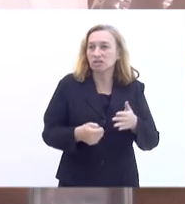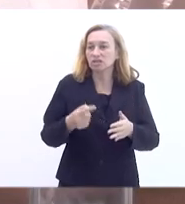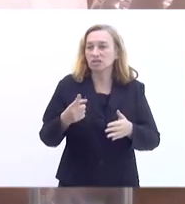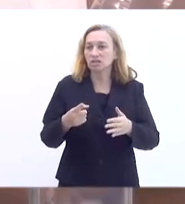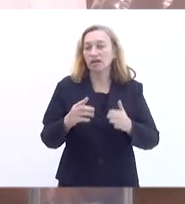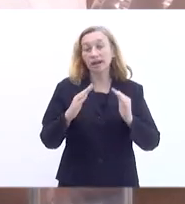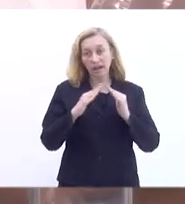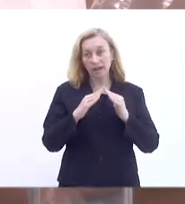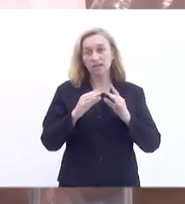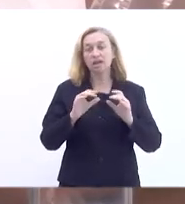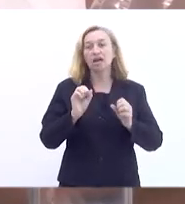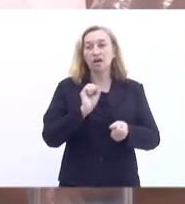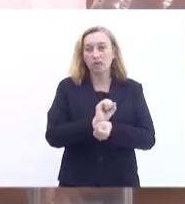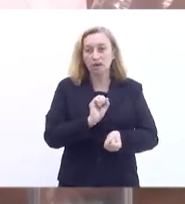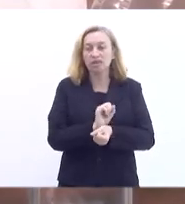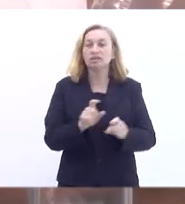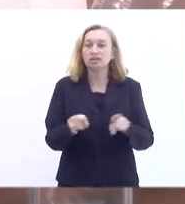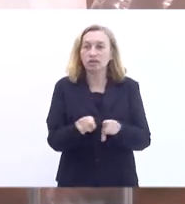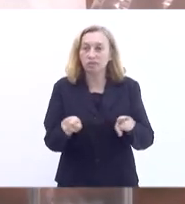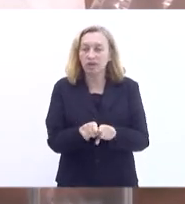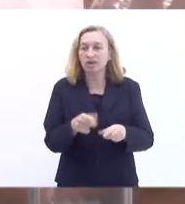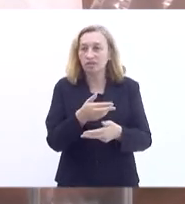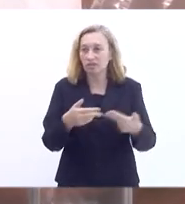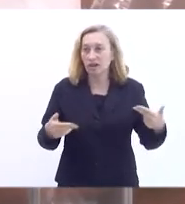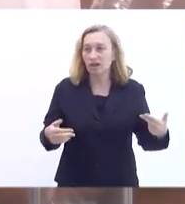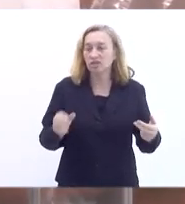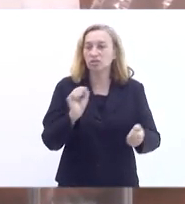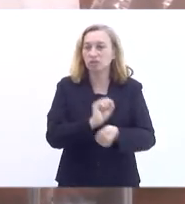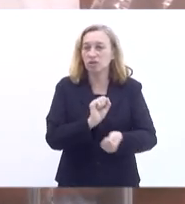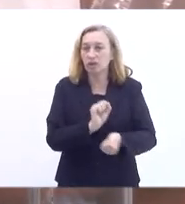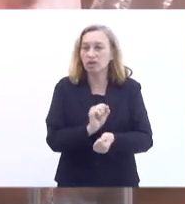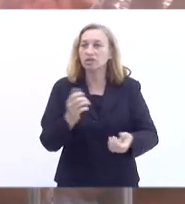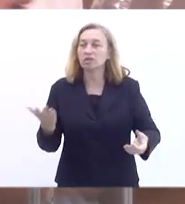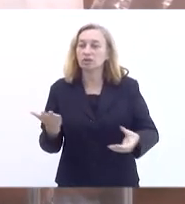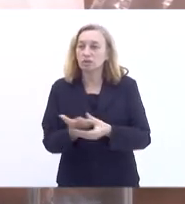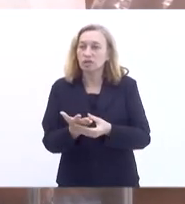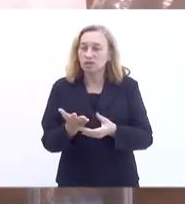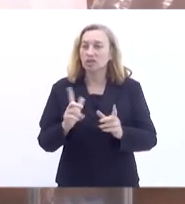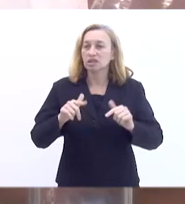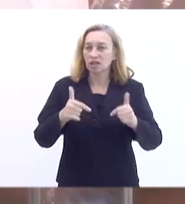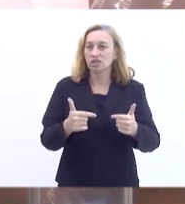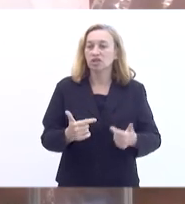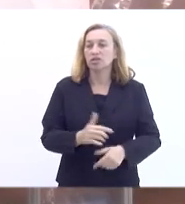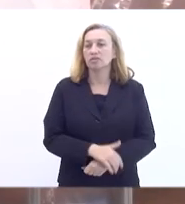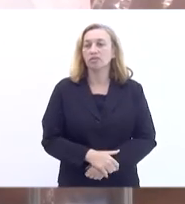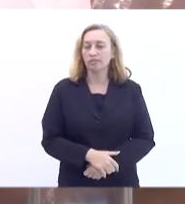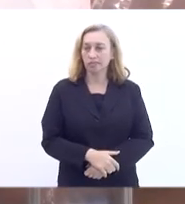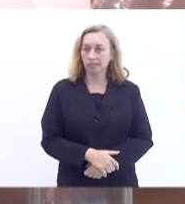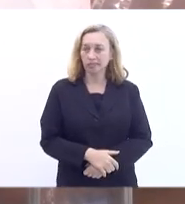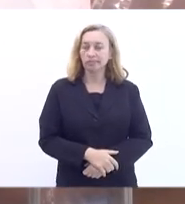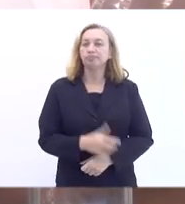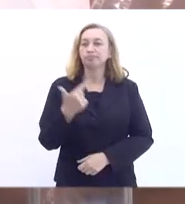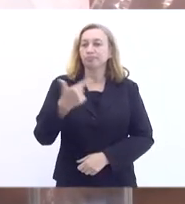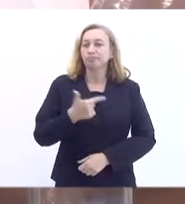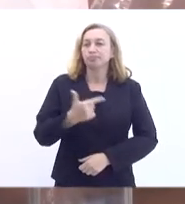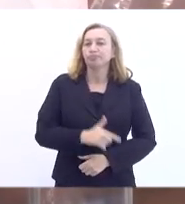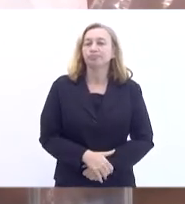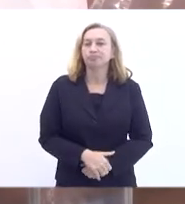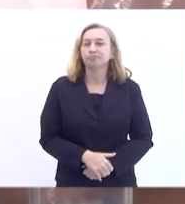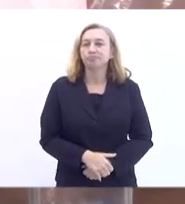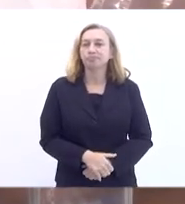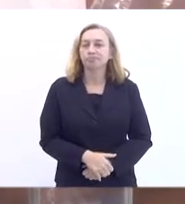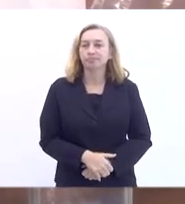esperando sentado também então grande maioria tem trânsito em julgado e você diminuir demais as pessoas estão brigando pela causa o segundo